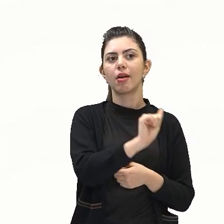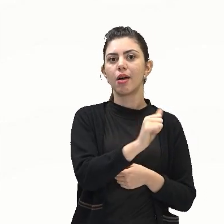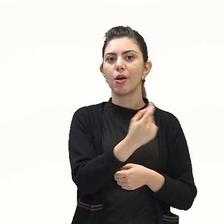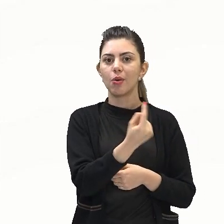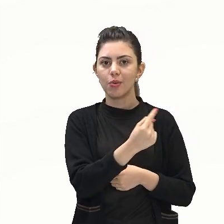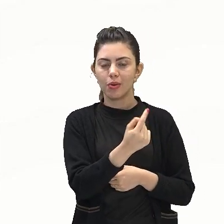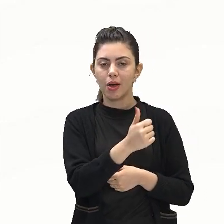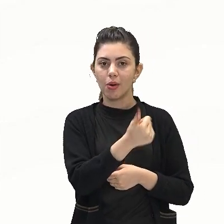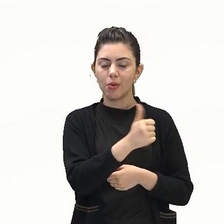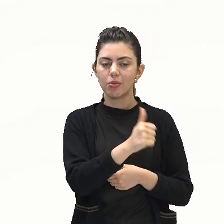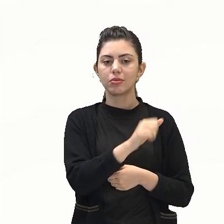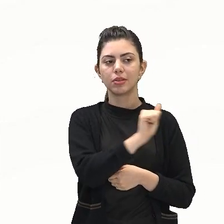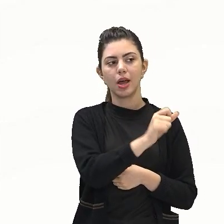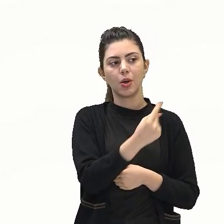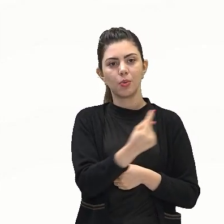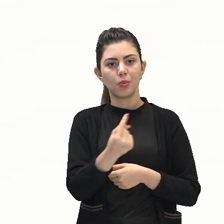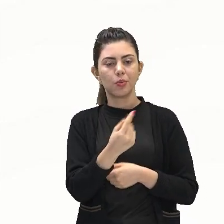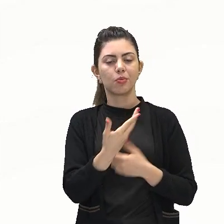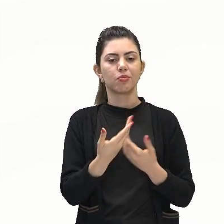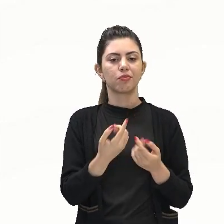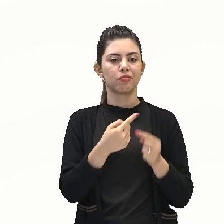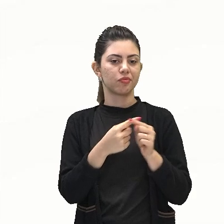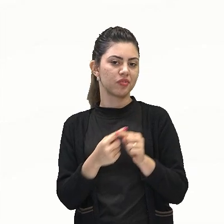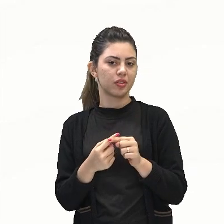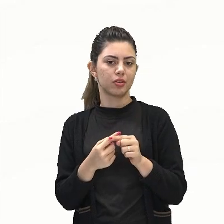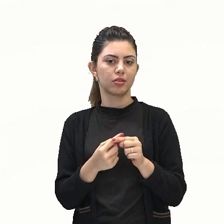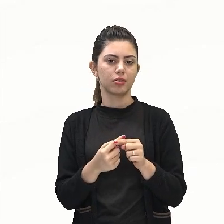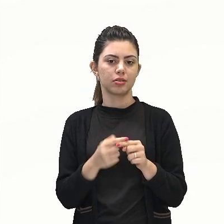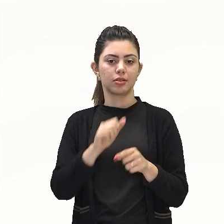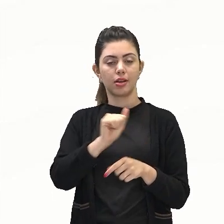A11, A11 vezes